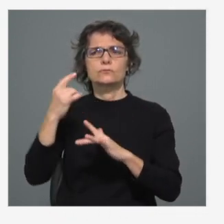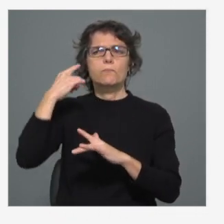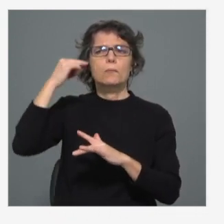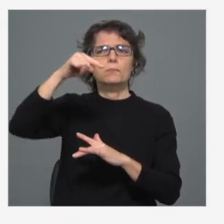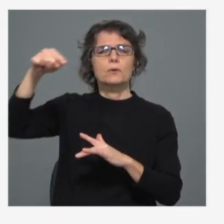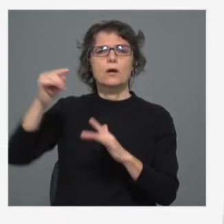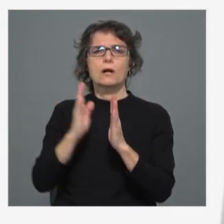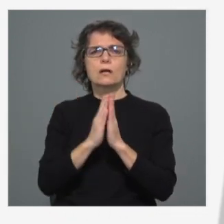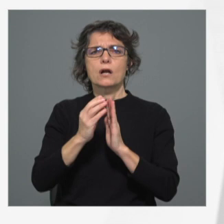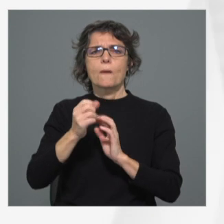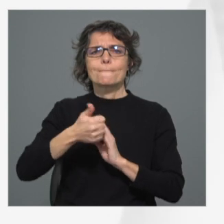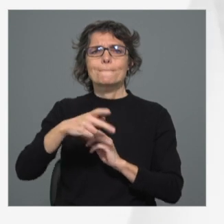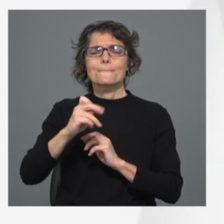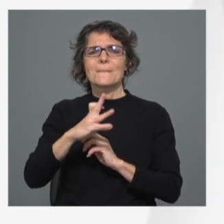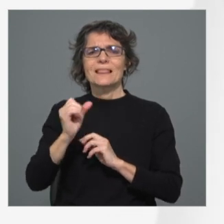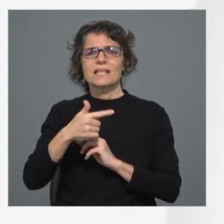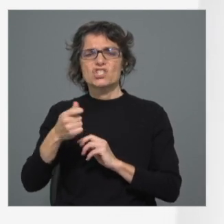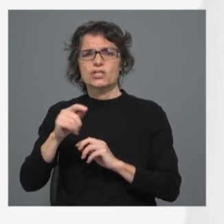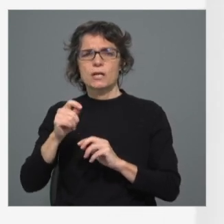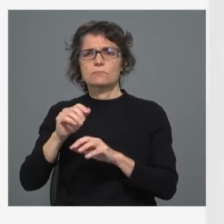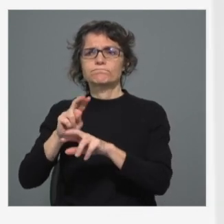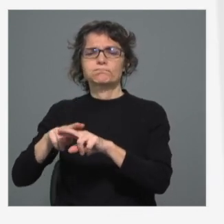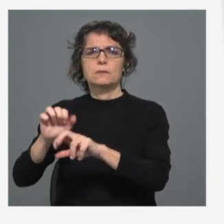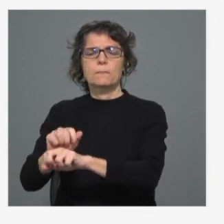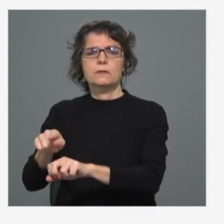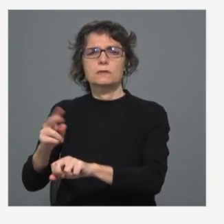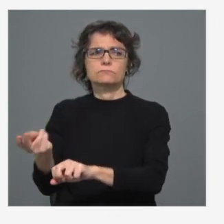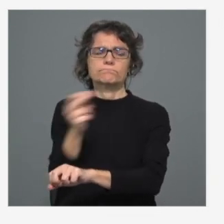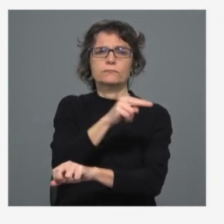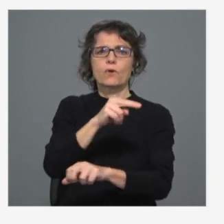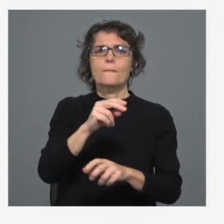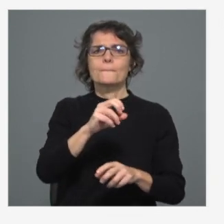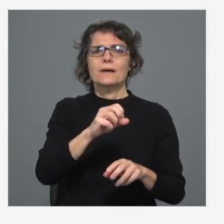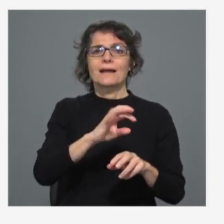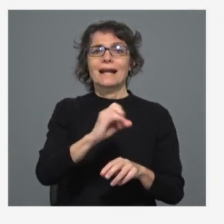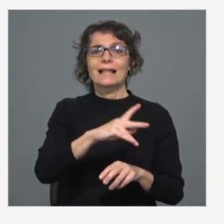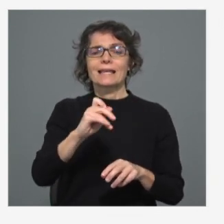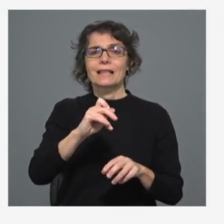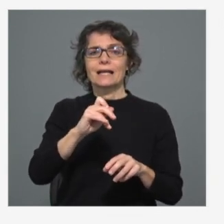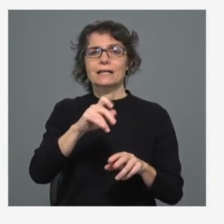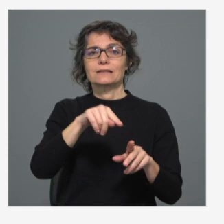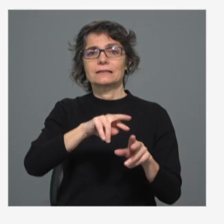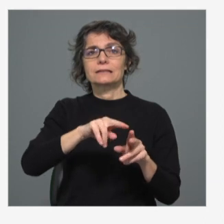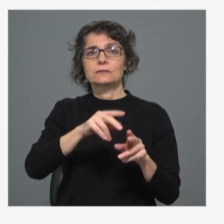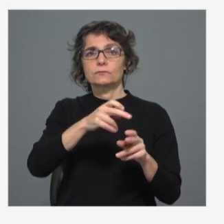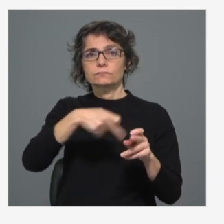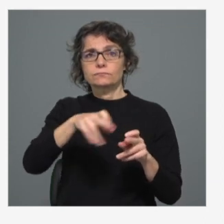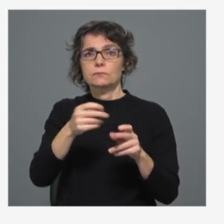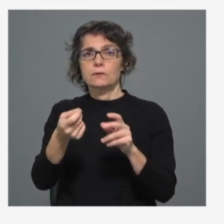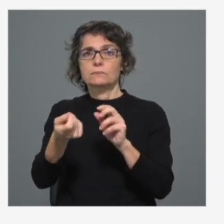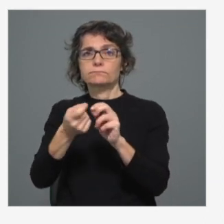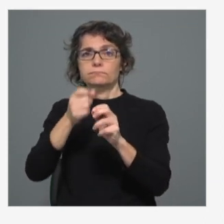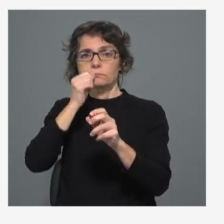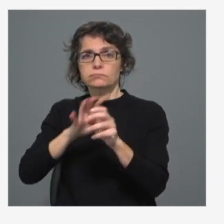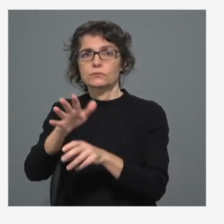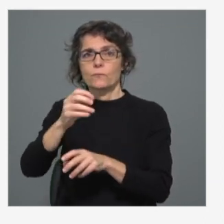retirou-se para a Galileia. Deixou Nazaré e foi habitar em Cafarnaum, terra à beira-mar, no território de Zabulão e